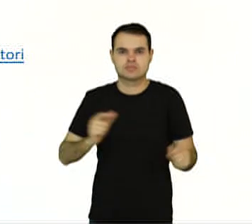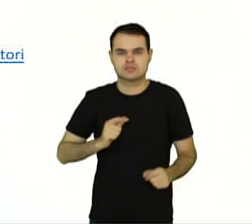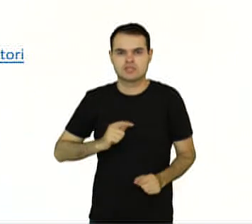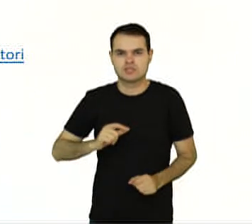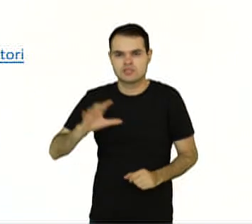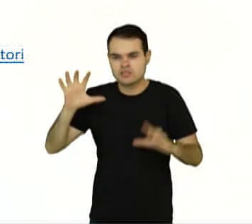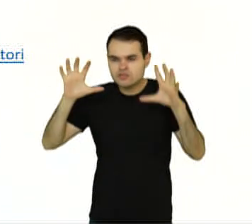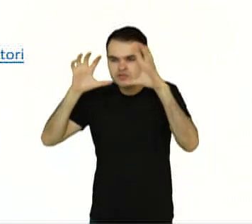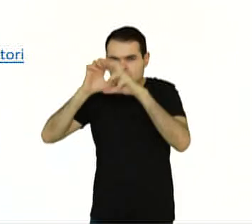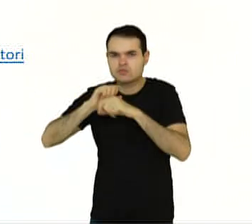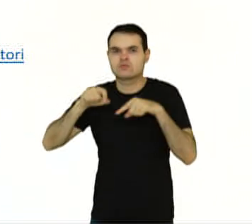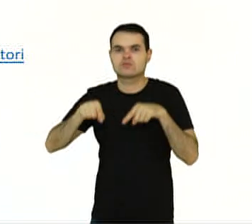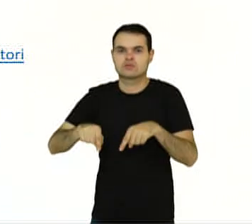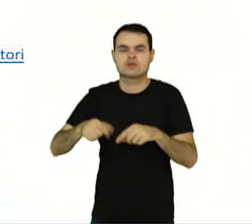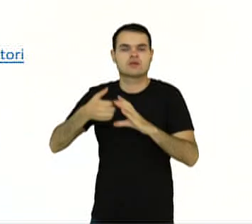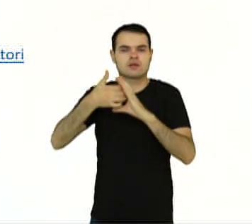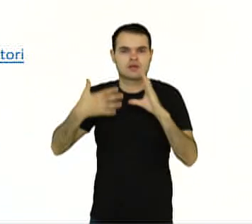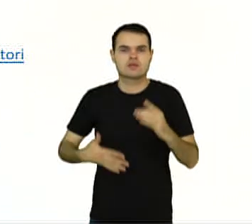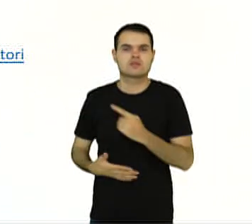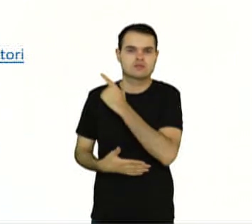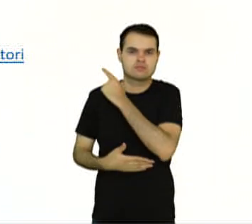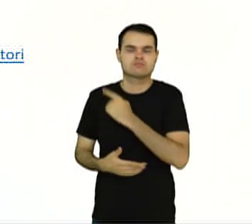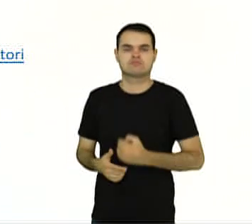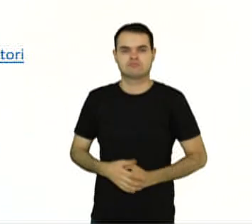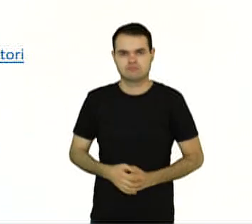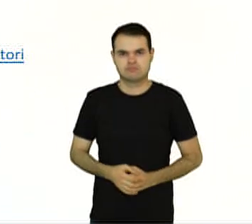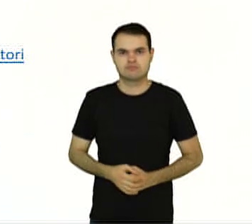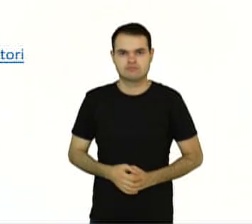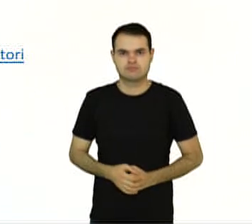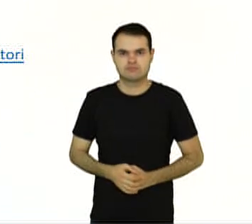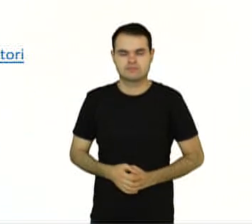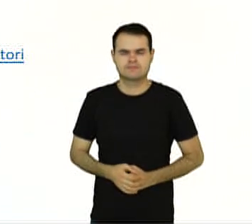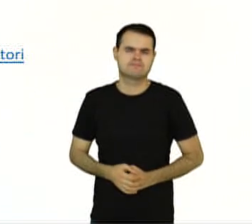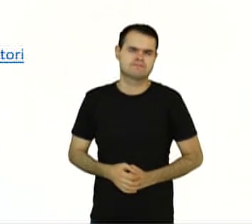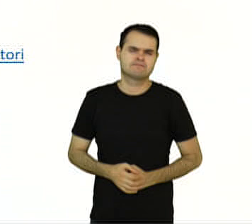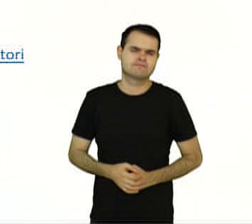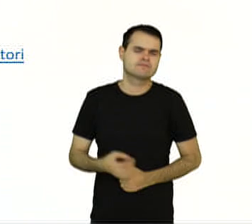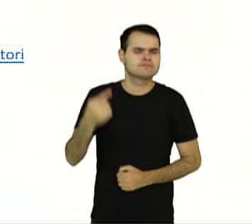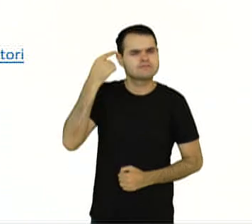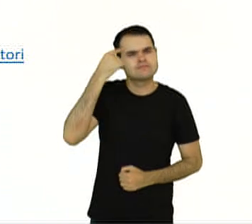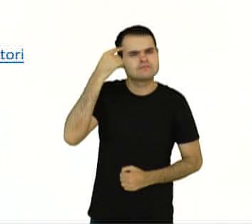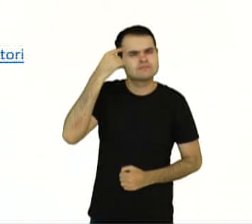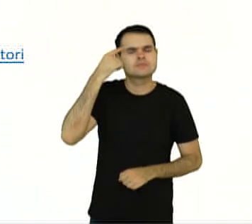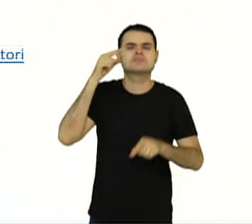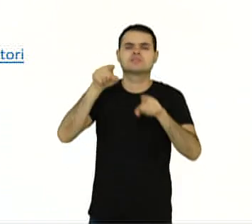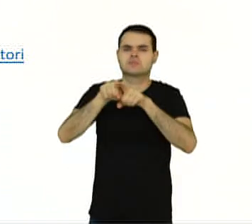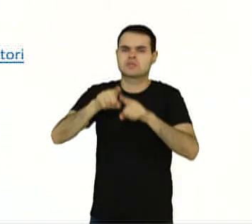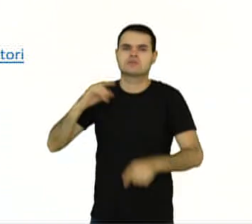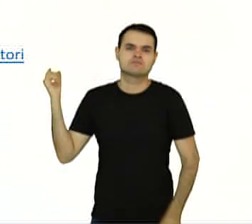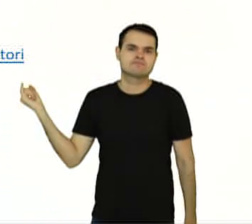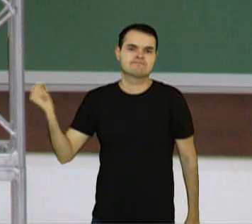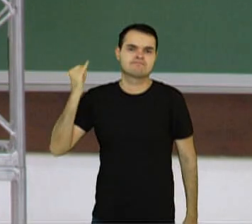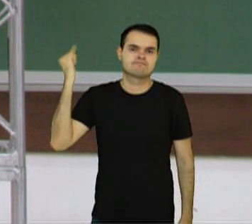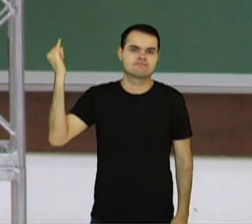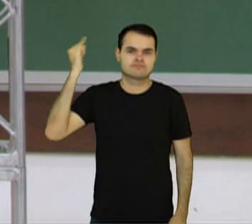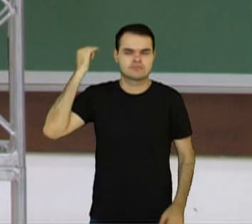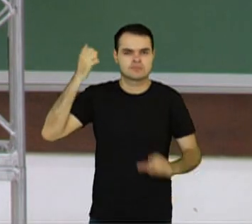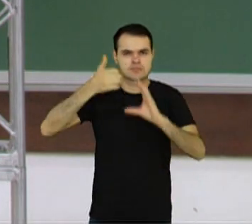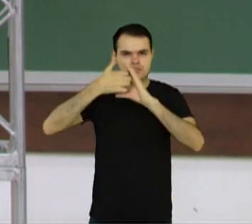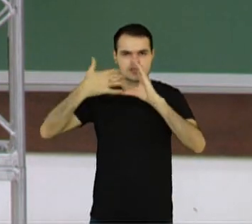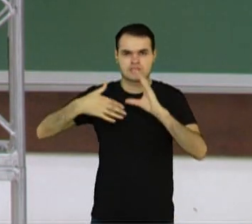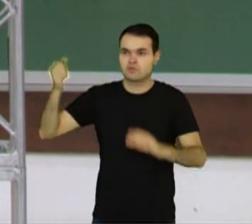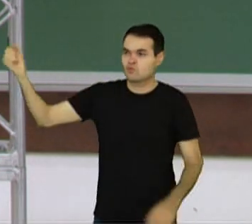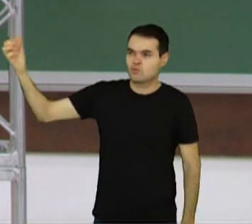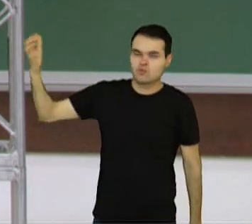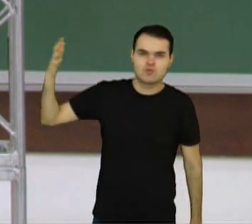certo? Então isso é uma caracterização que você vai ter. Para a gente estar levando em consideração também esse aspecto luminoso, você pode